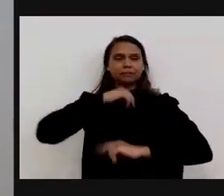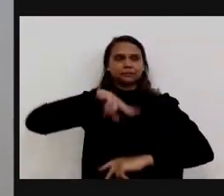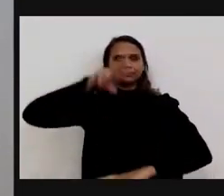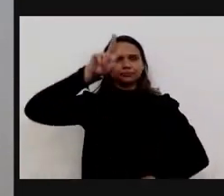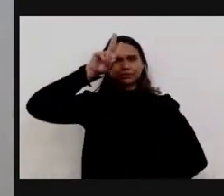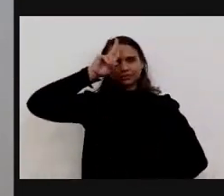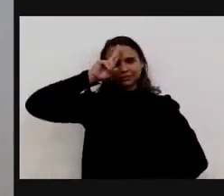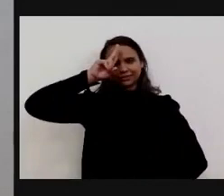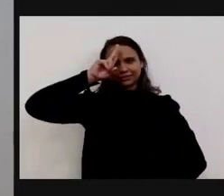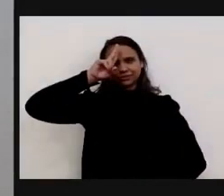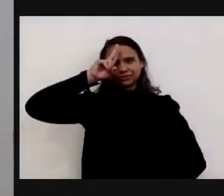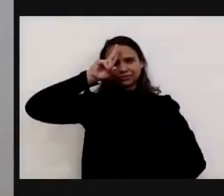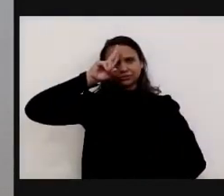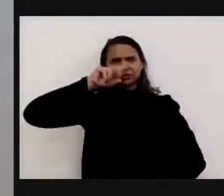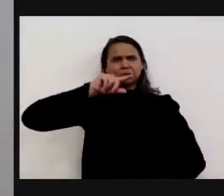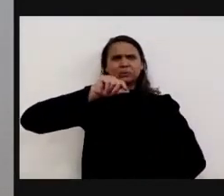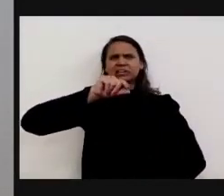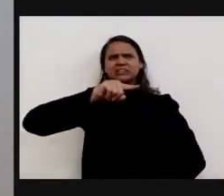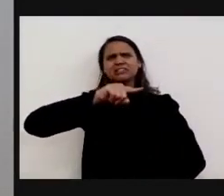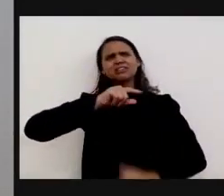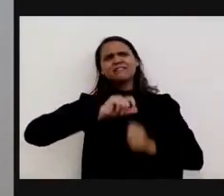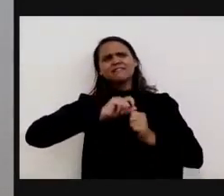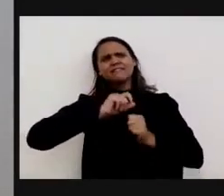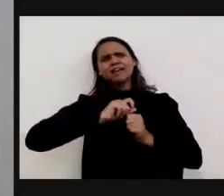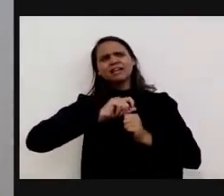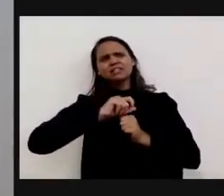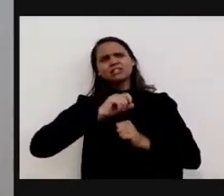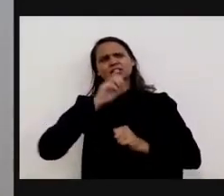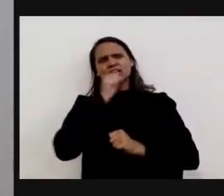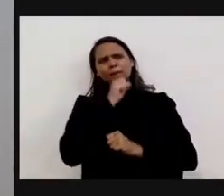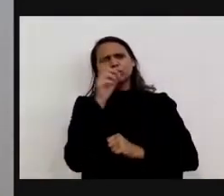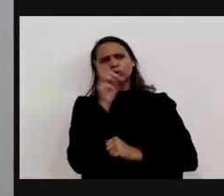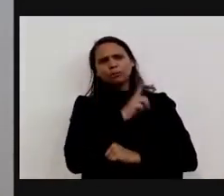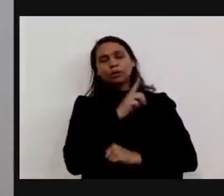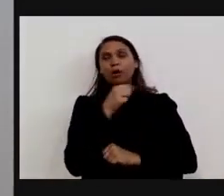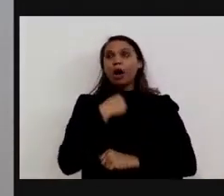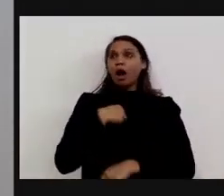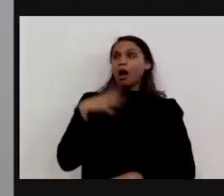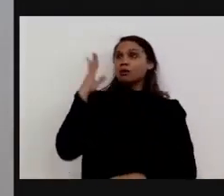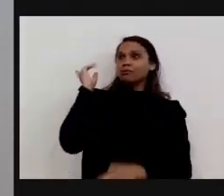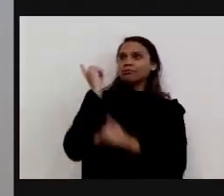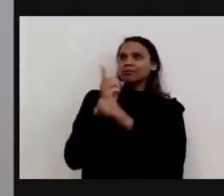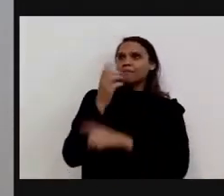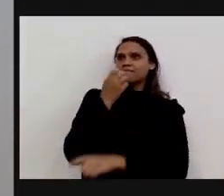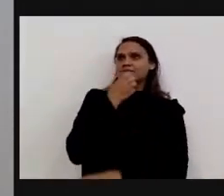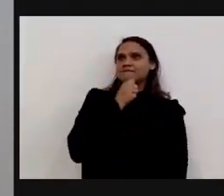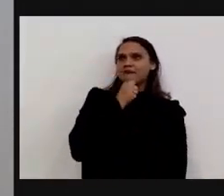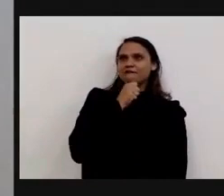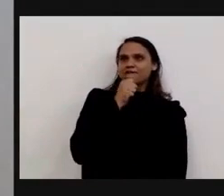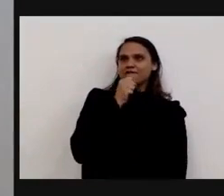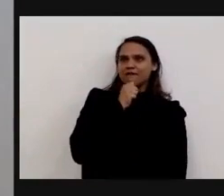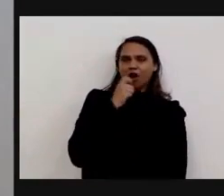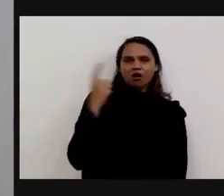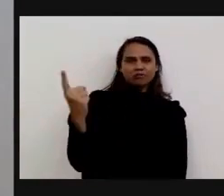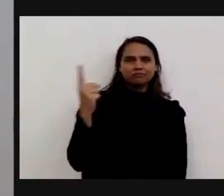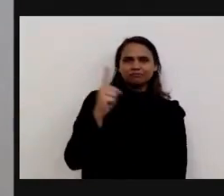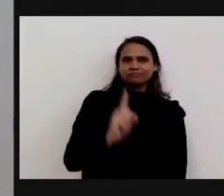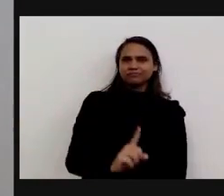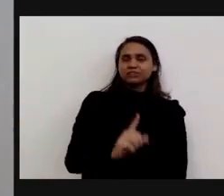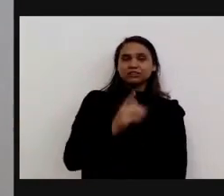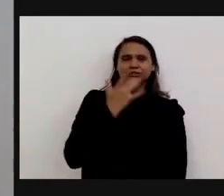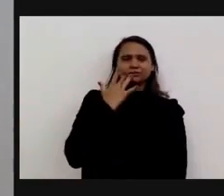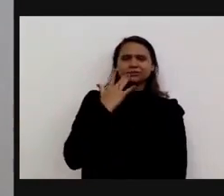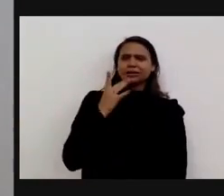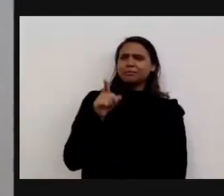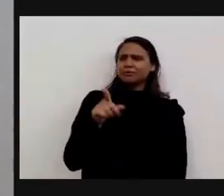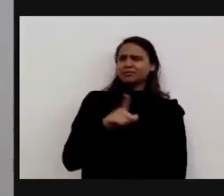muito é qual foi o seu ponto alto do fim de semana Poxa no fim de semana Encontrei com a minha avó ela veio aqui e foi sensacional você não sabia nem